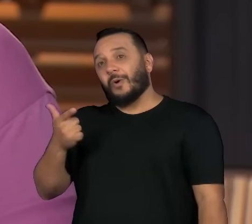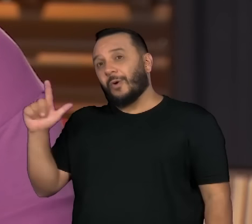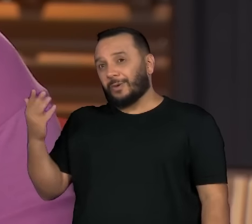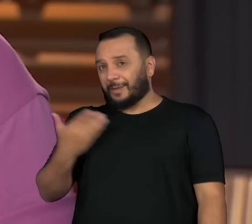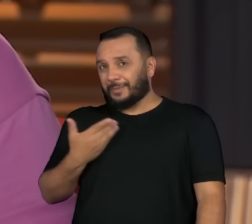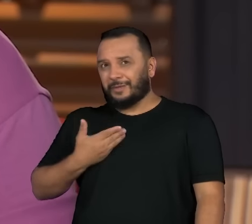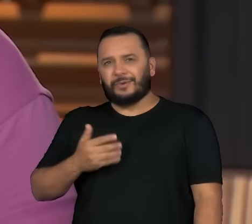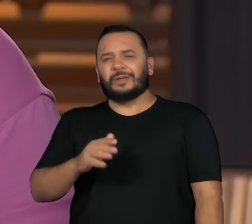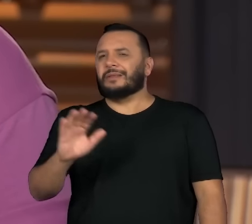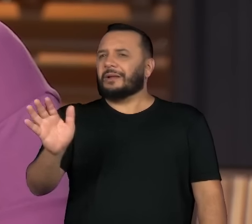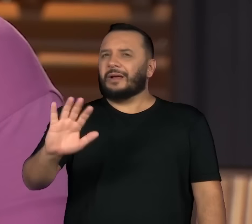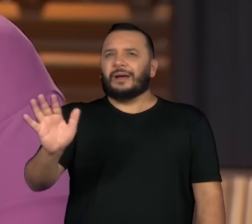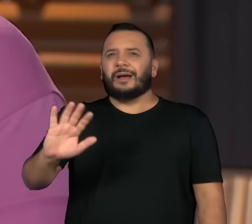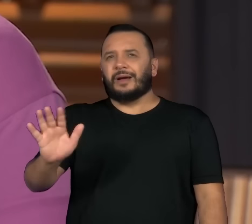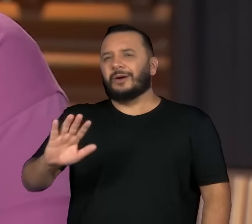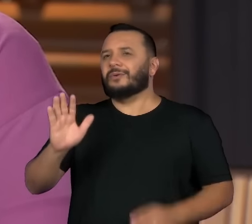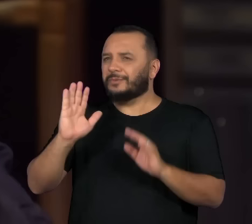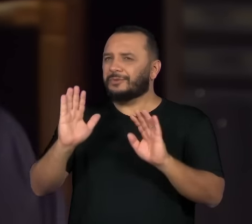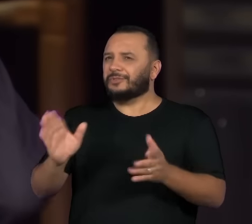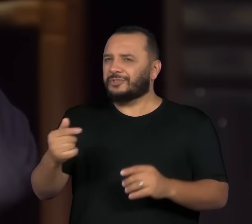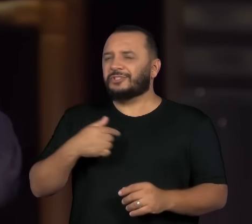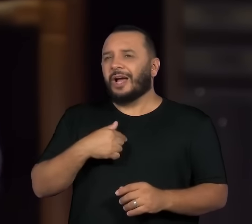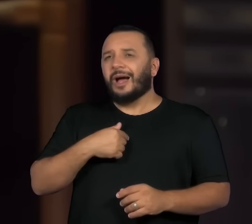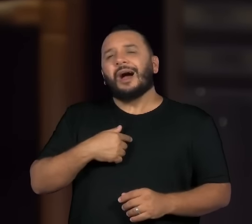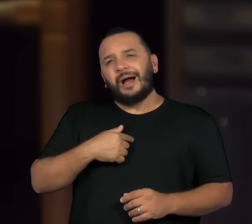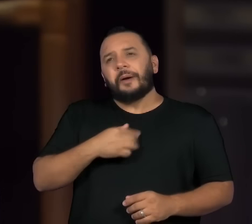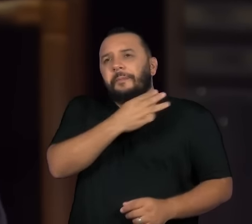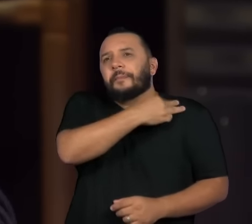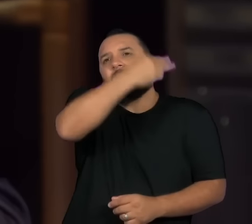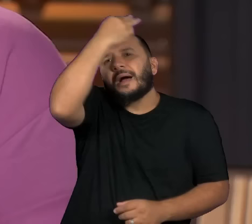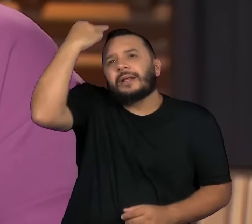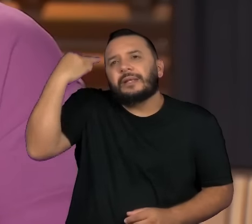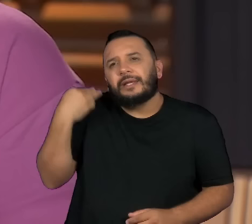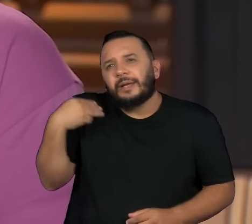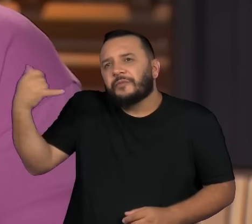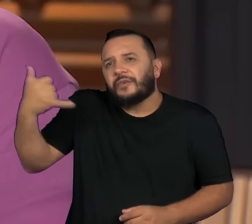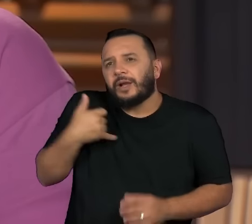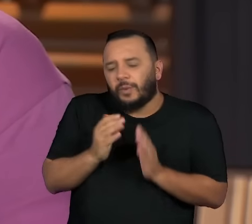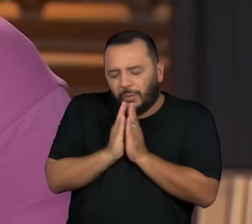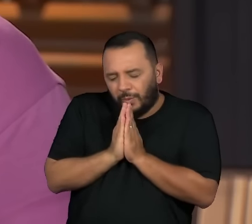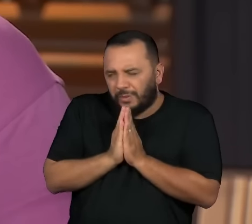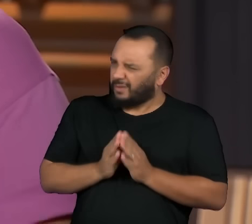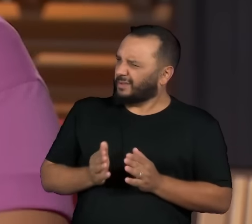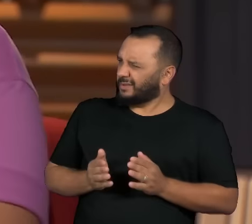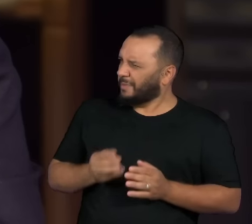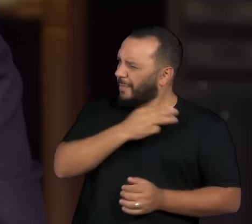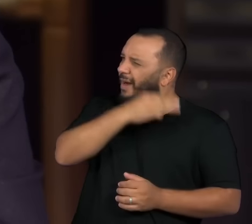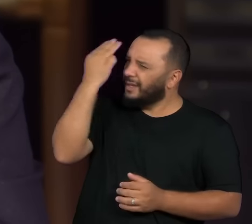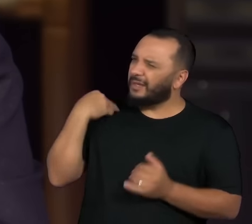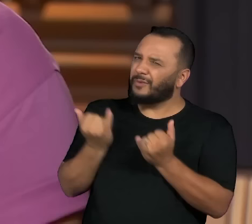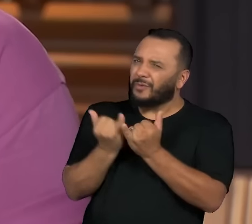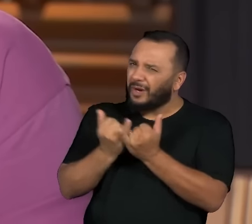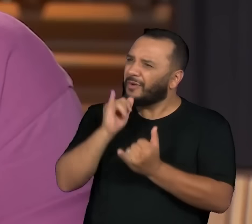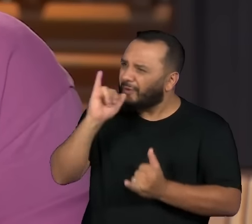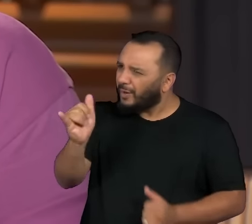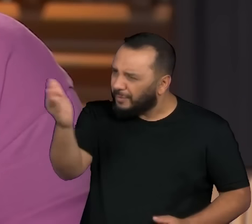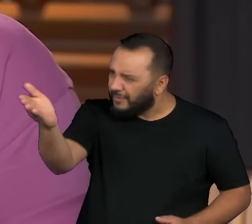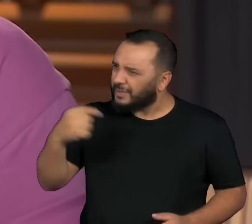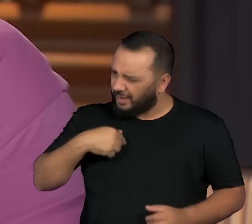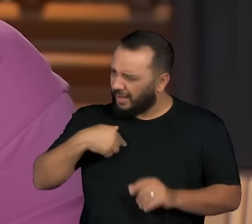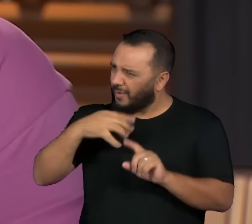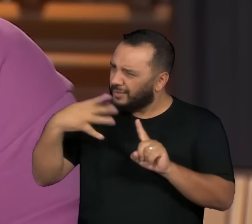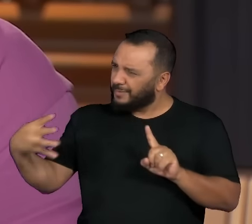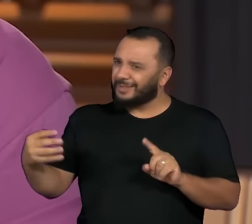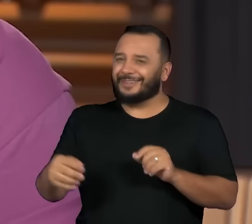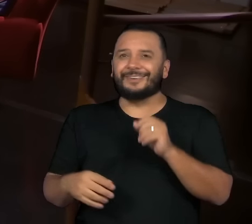não, meu filho, Nossa Senhora já tinha me contado. Ele faz, meu Deus, que santa fofoqueira. Que e ele maravilha. tem uma tatuagem da